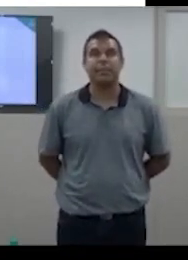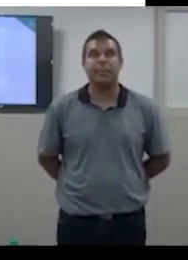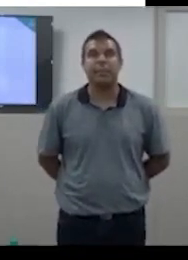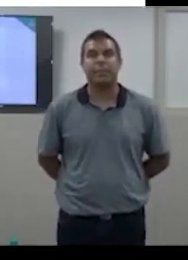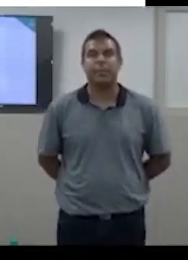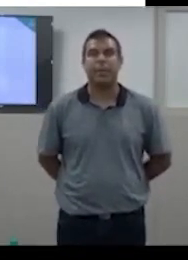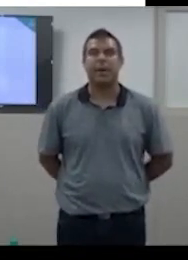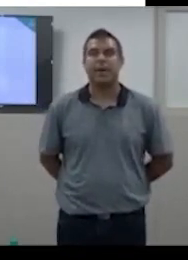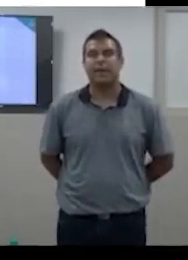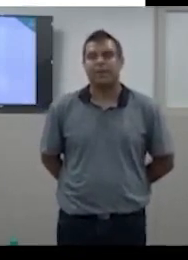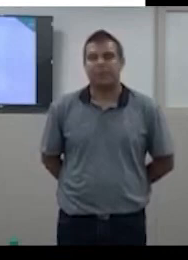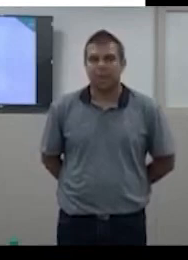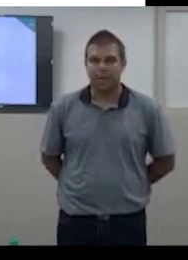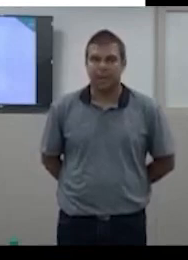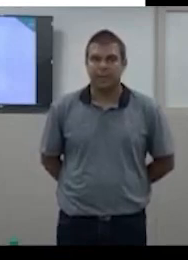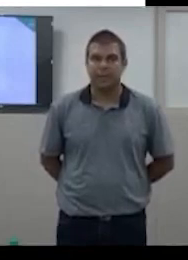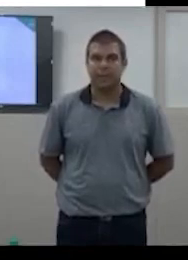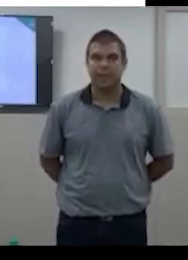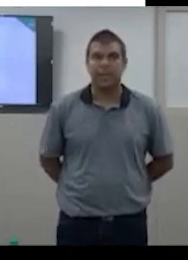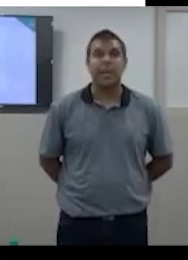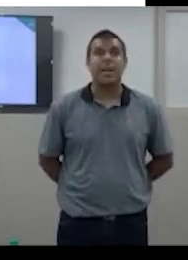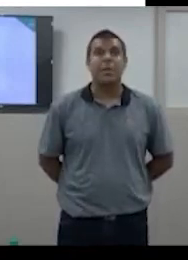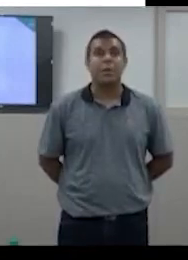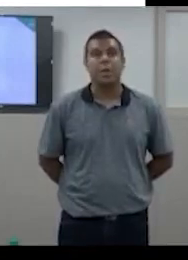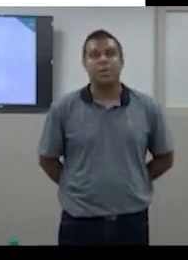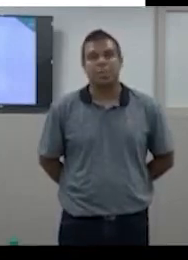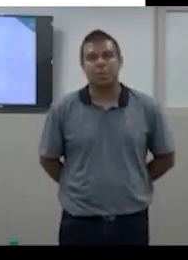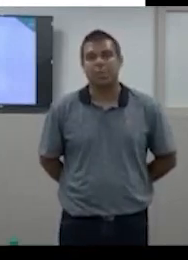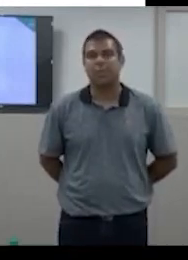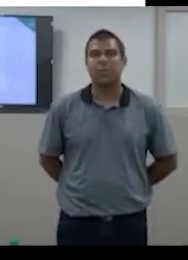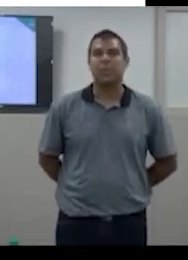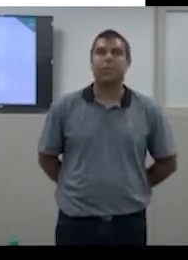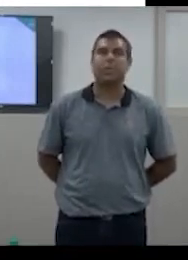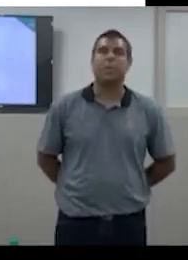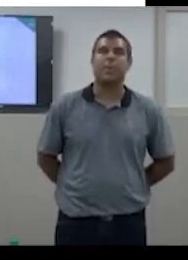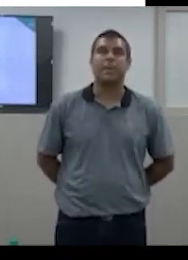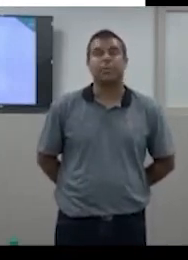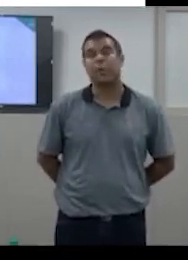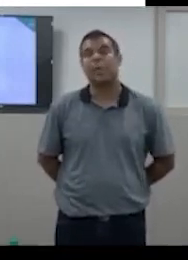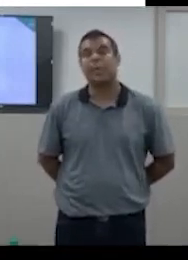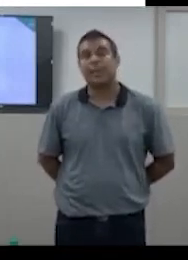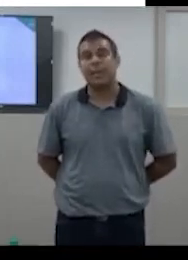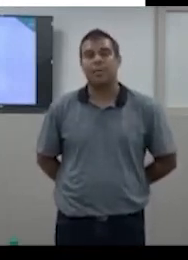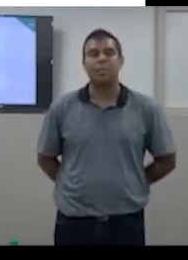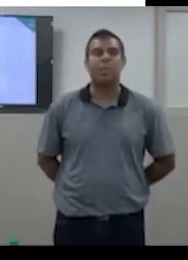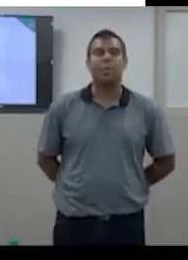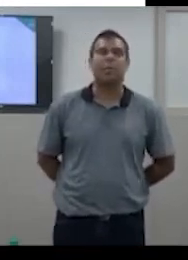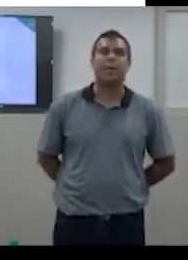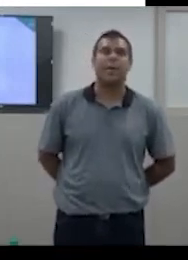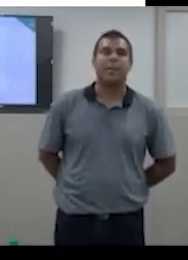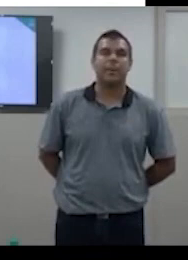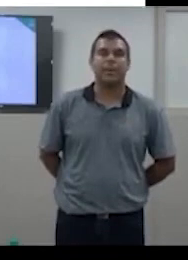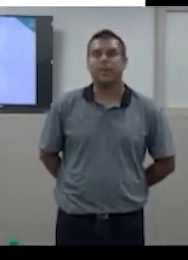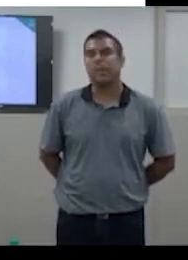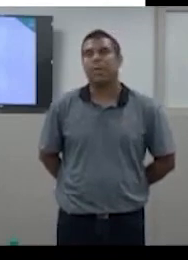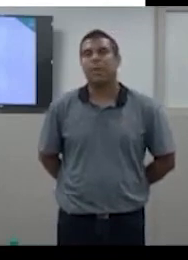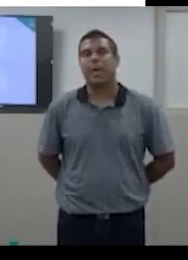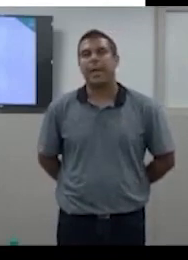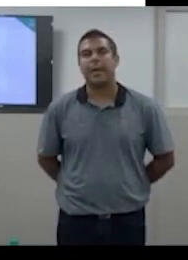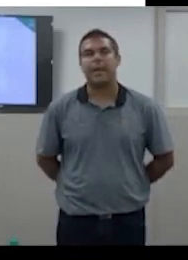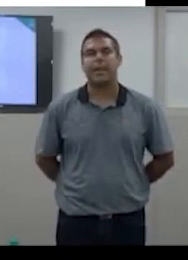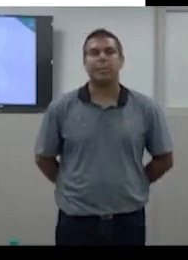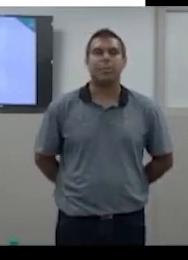É exclusivo a fase sólida que você vai ter ali. Gelo de alguma coisa, ou a parte sólida de alguma coisa. Por